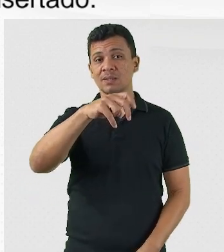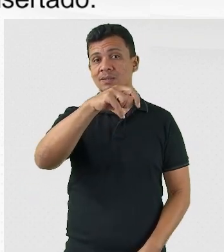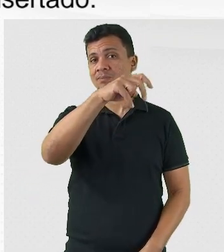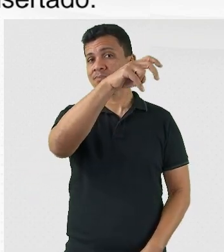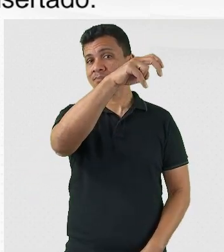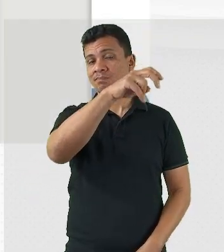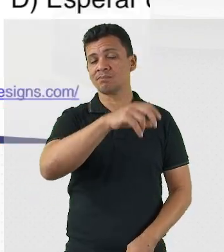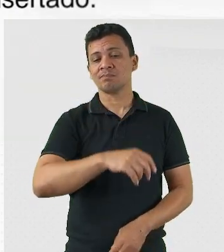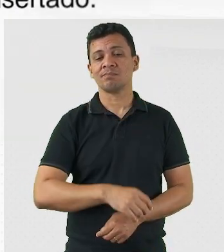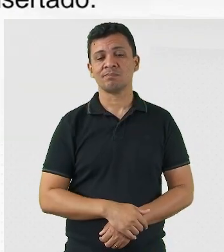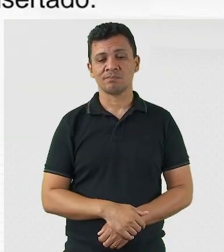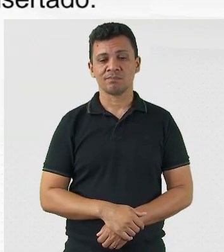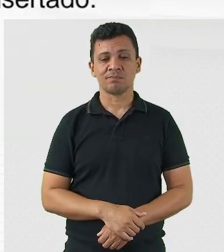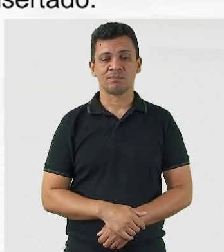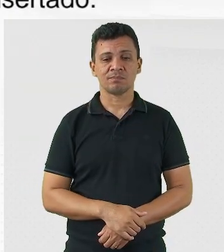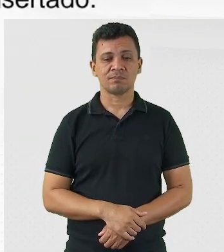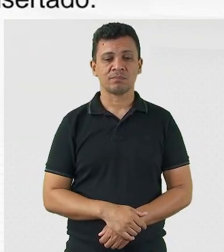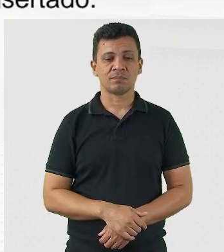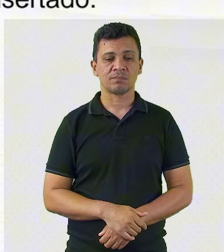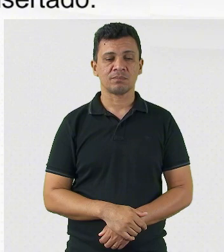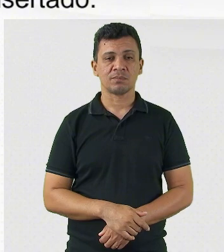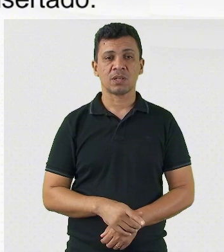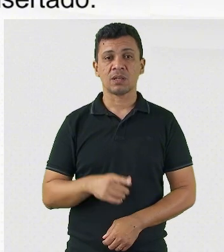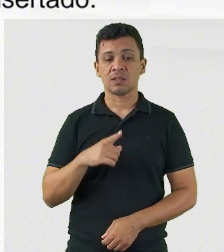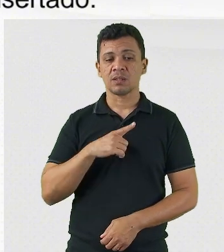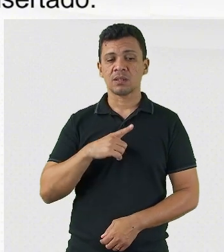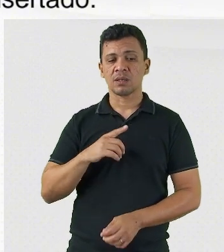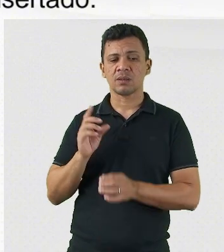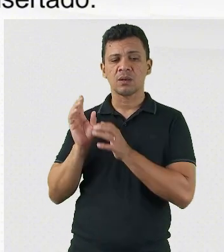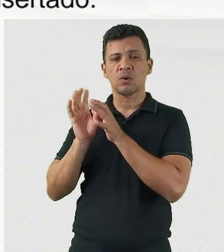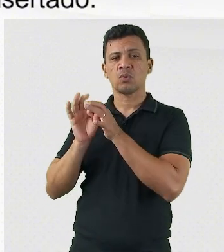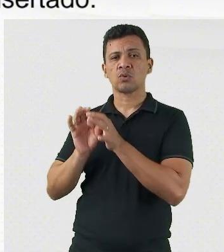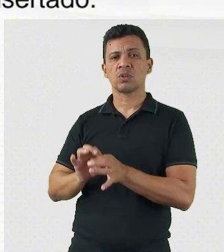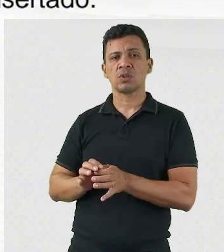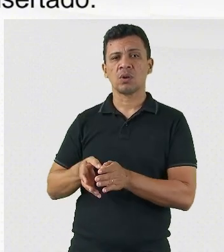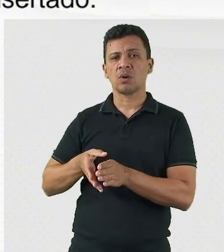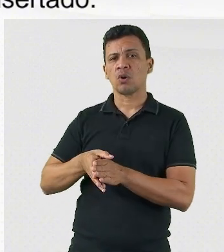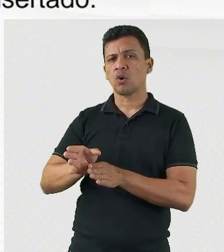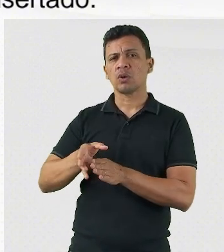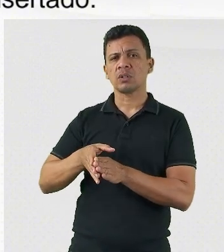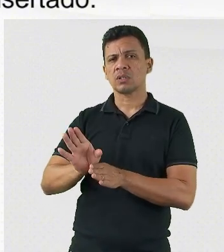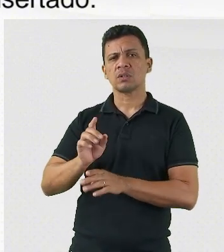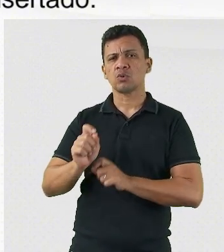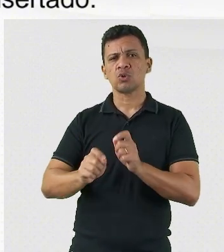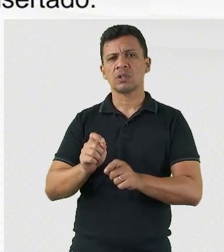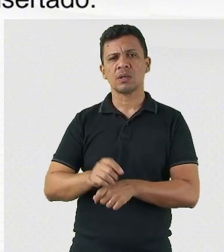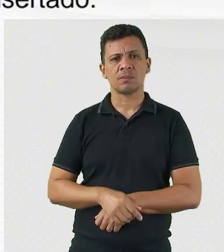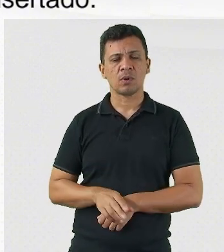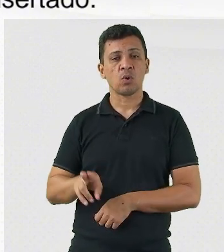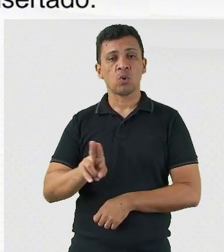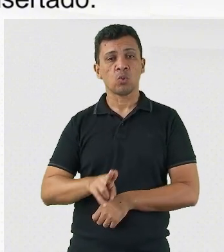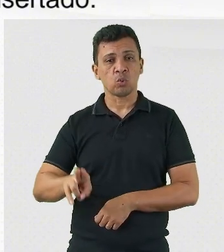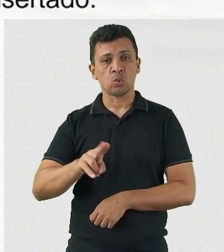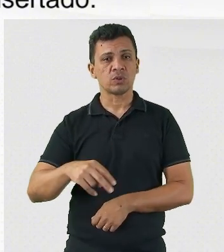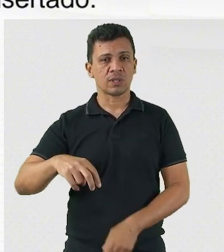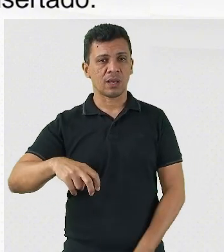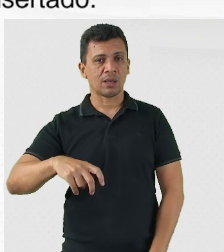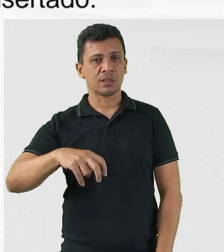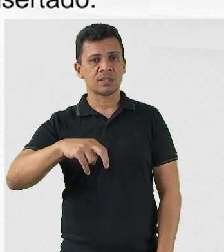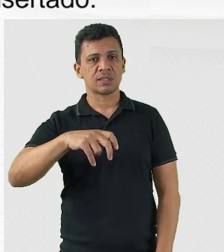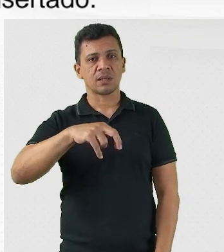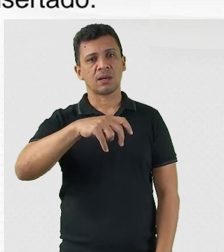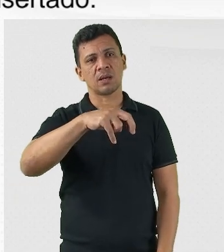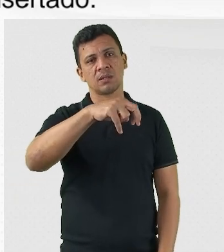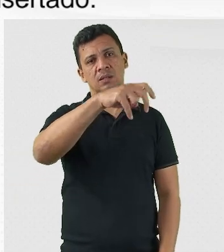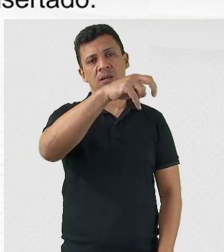bom? Então, você tem, nesse contexto, a orientação para que as pessoas utilizem a escada, justamente